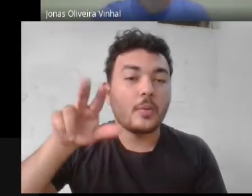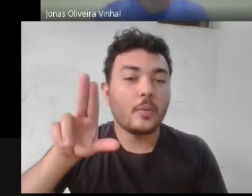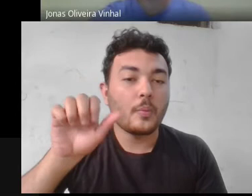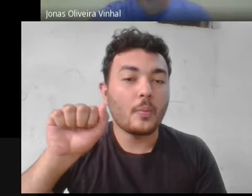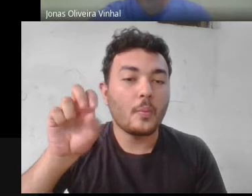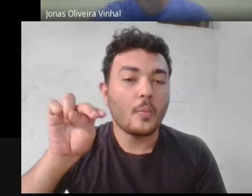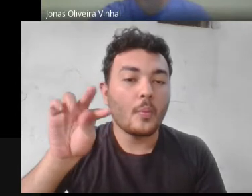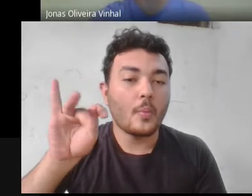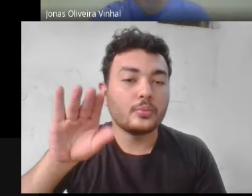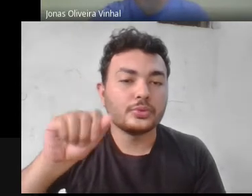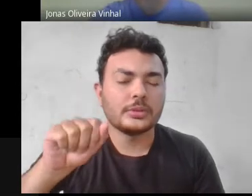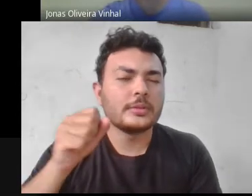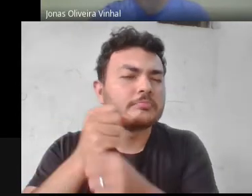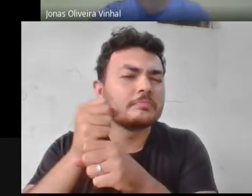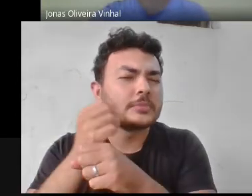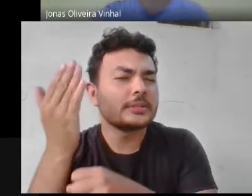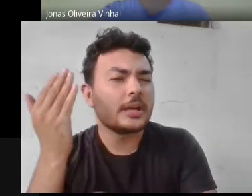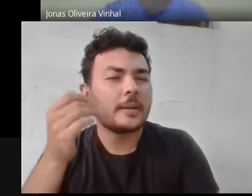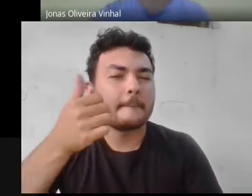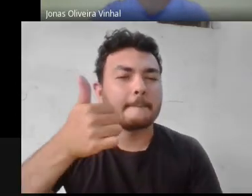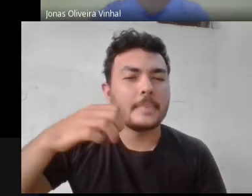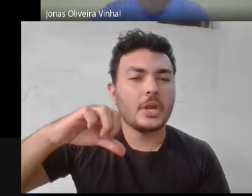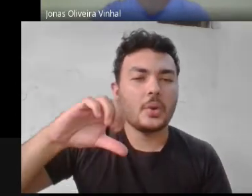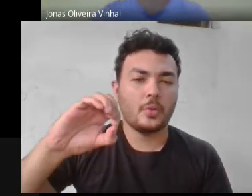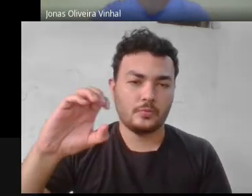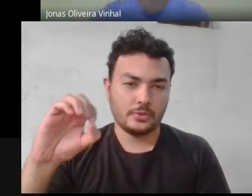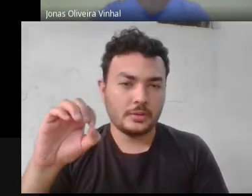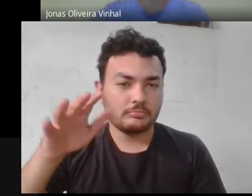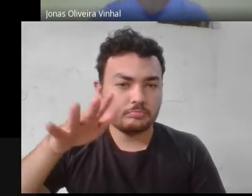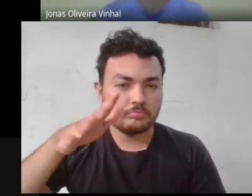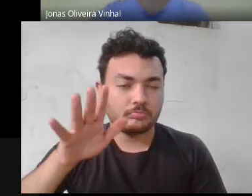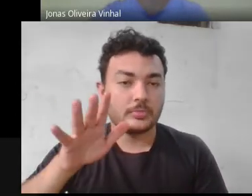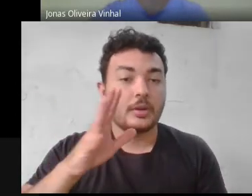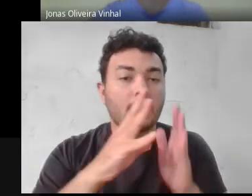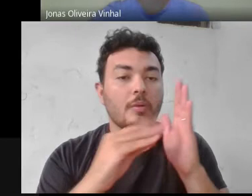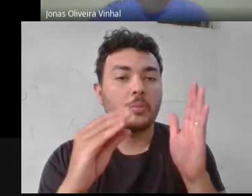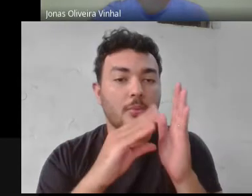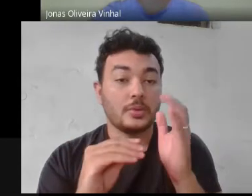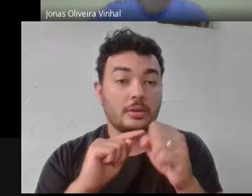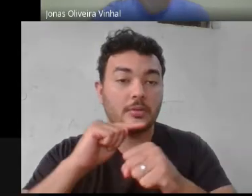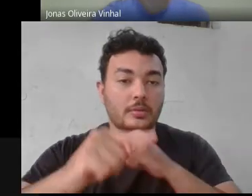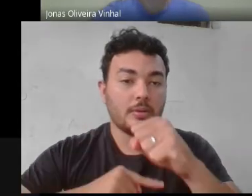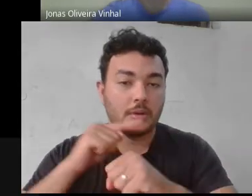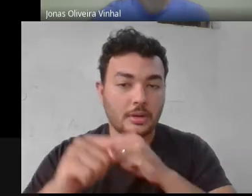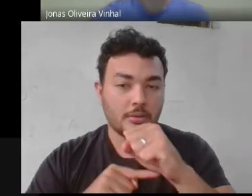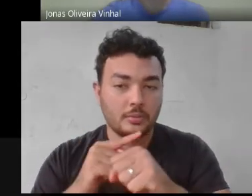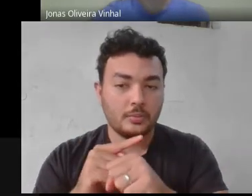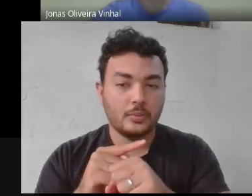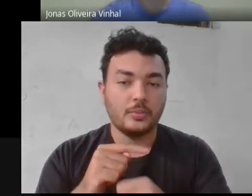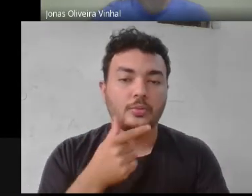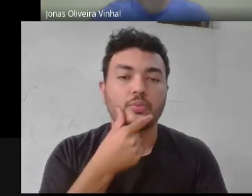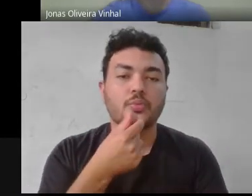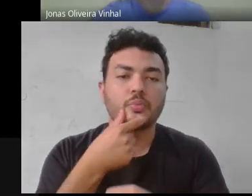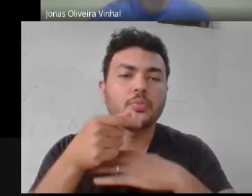de 1900, se eu não me engano, o modelo atômico de Schrödinger, não sei se eu vou me recordar bem o ano, se eu não me engano,